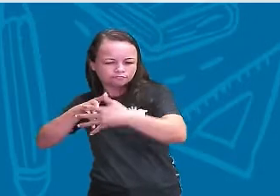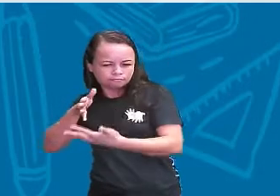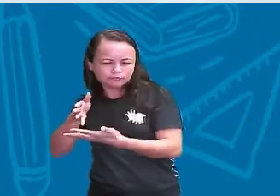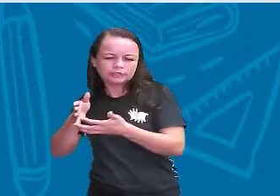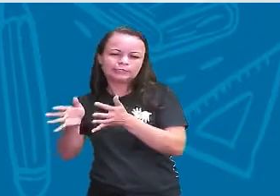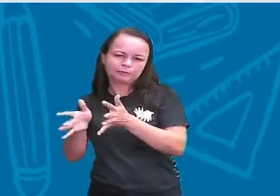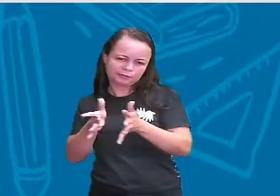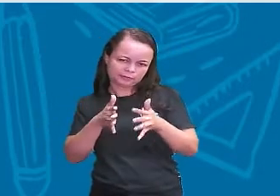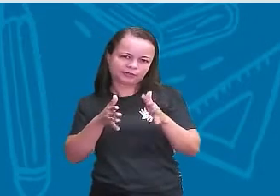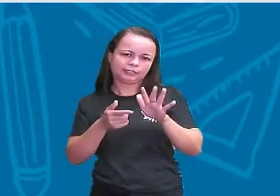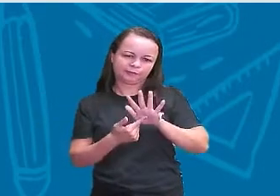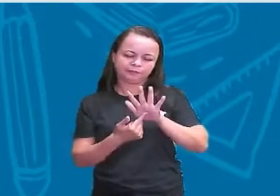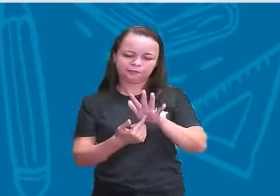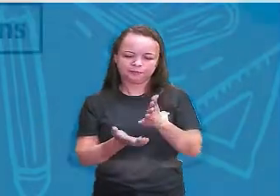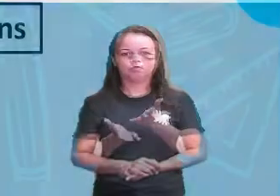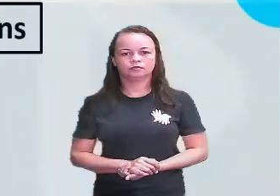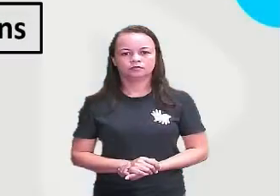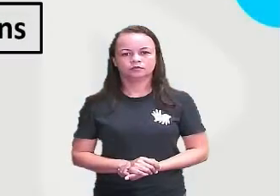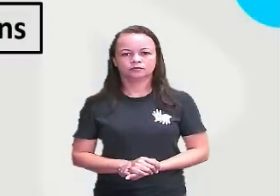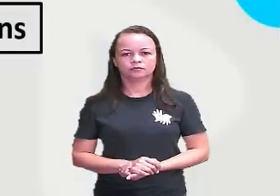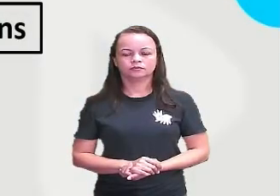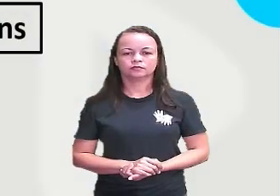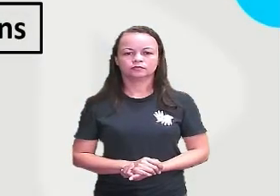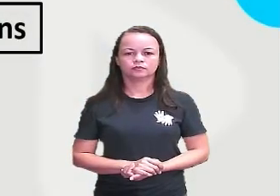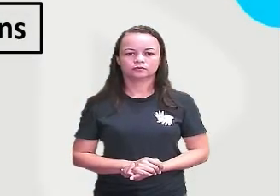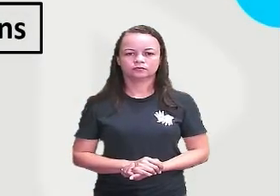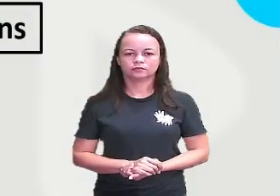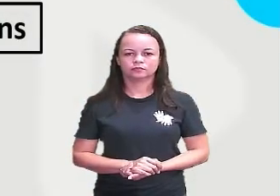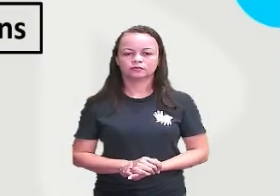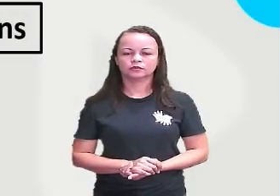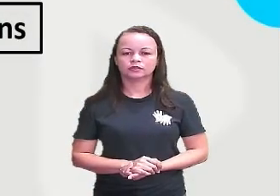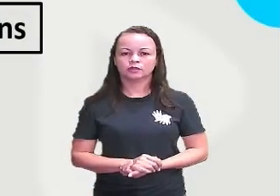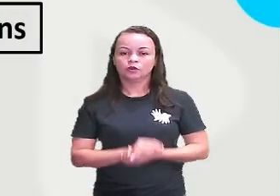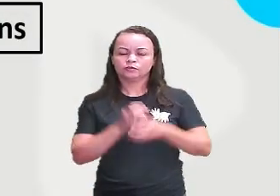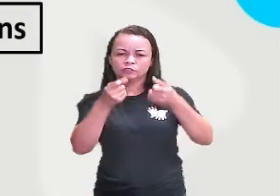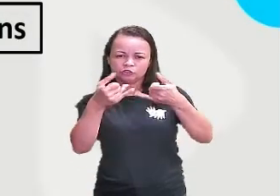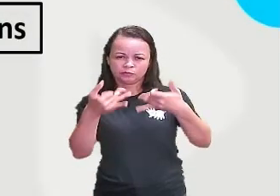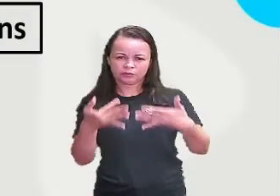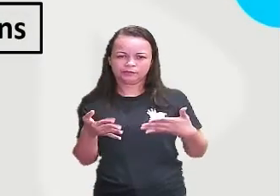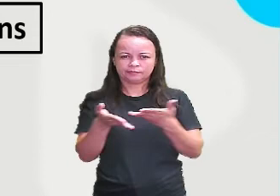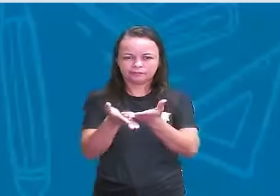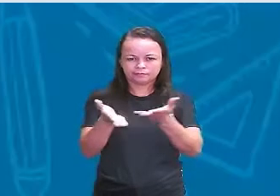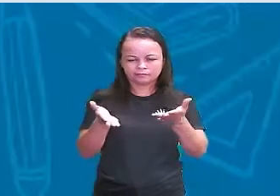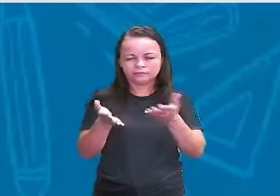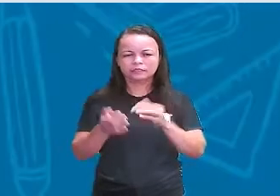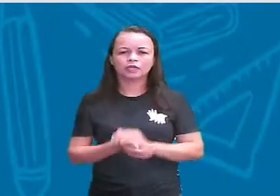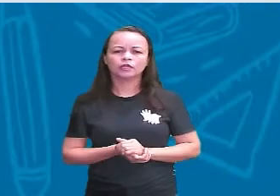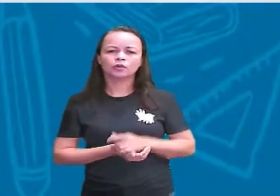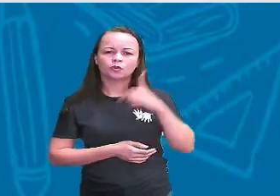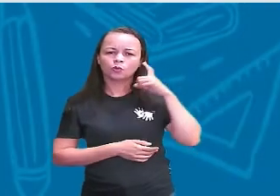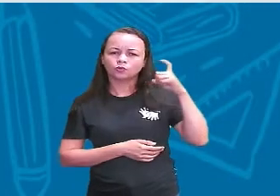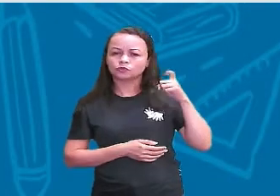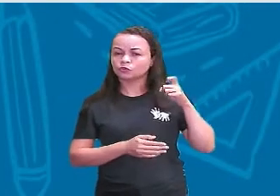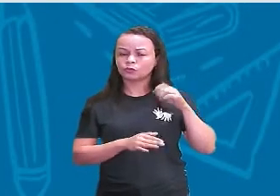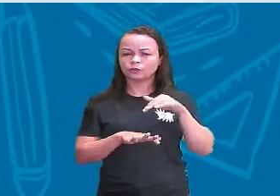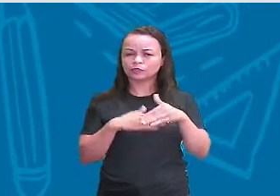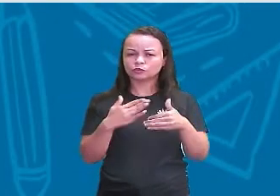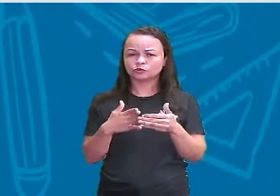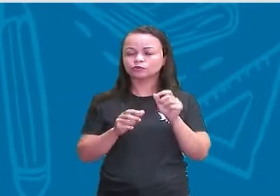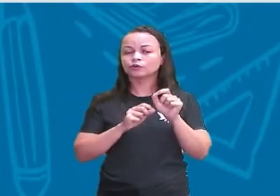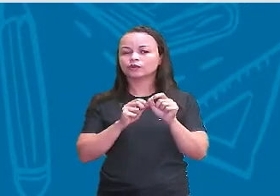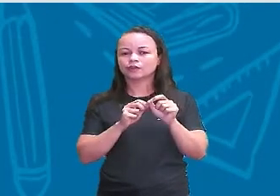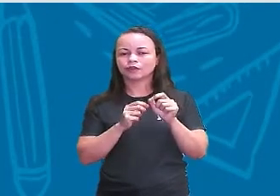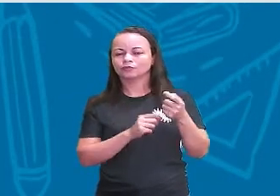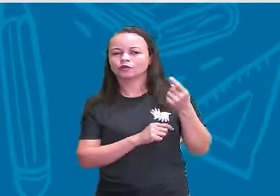da minha voz, tá certo? Então, como eu tinha dito para vocês, o som é tudo aquilo que os nossos